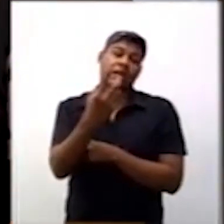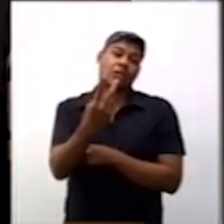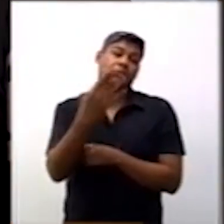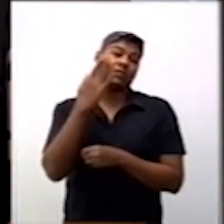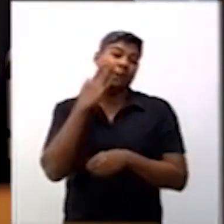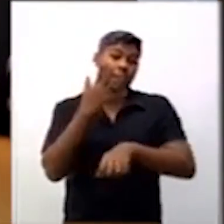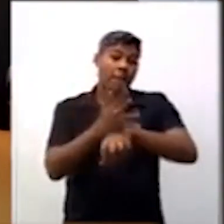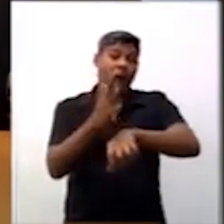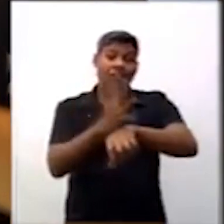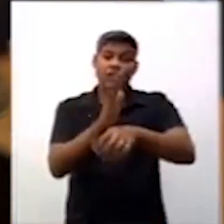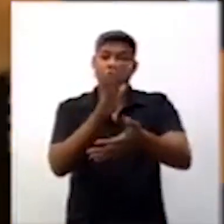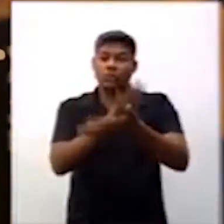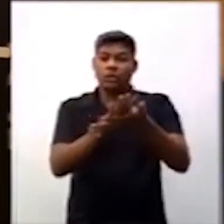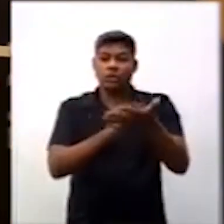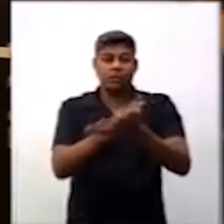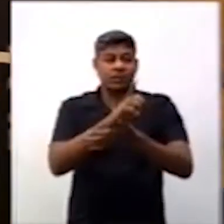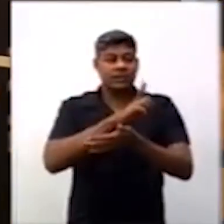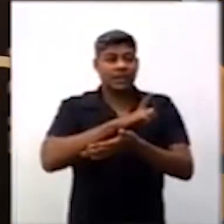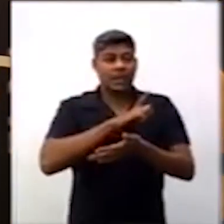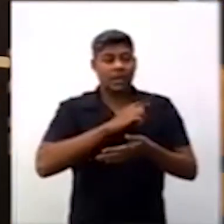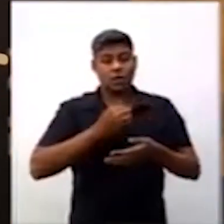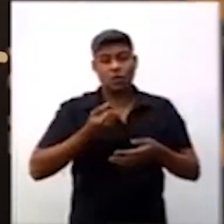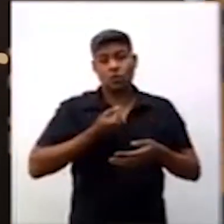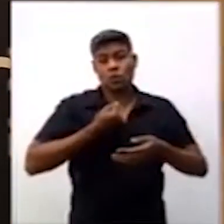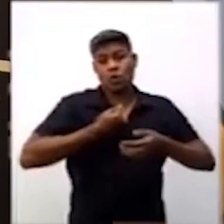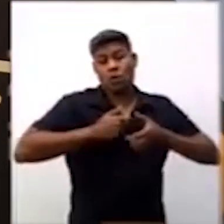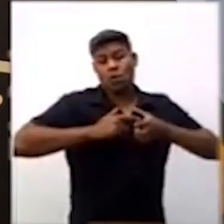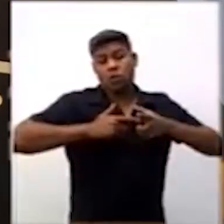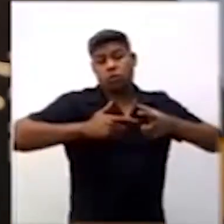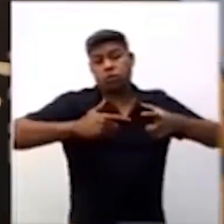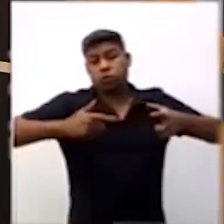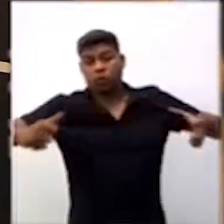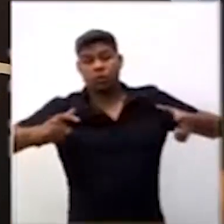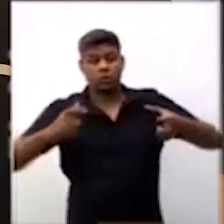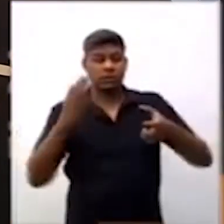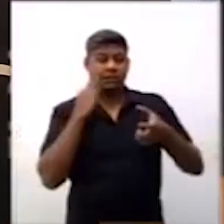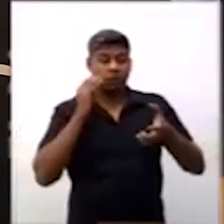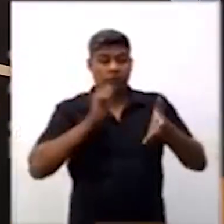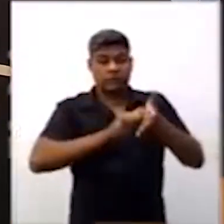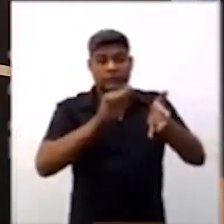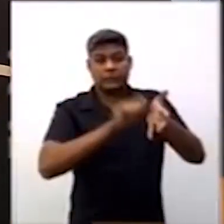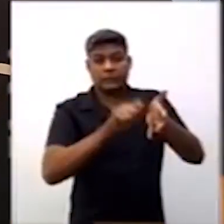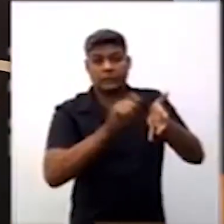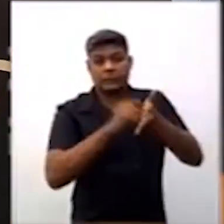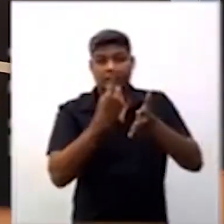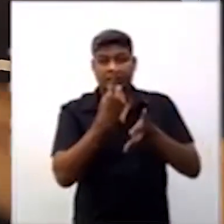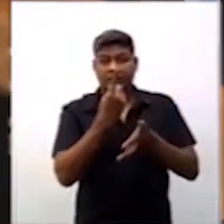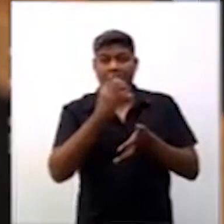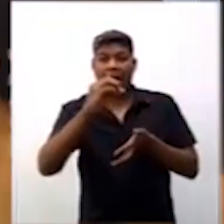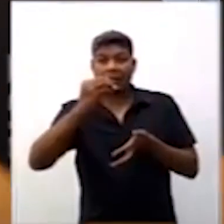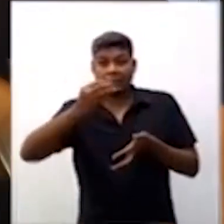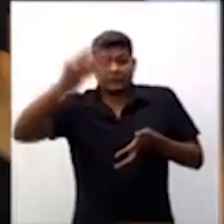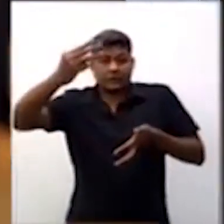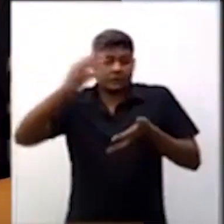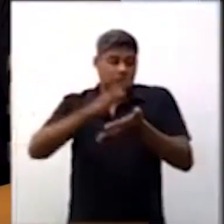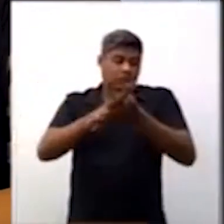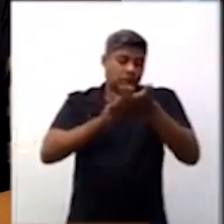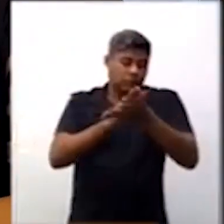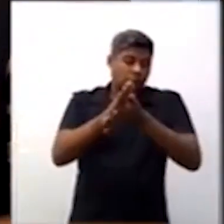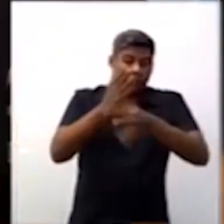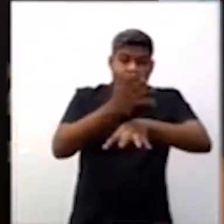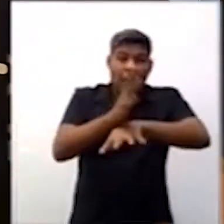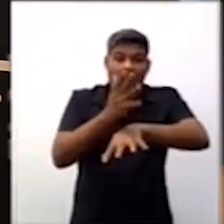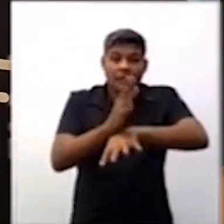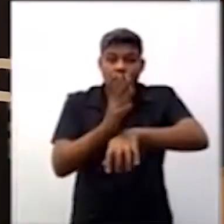é prático. Você teria uma conta com números gigantes, escritos em notação científica, em potência de 10. Então, para tornar